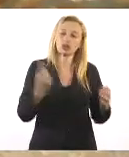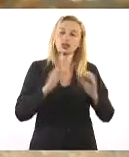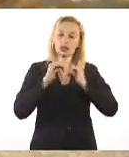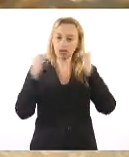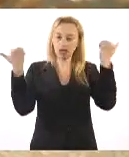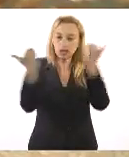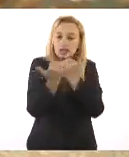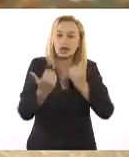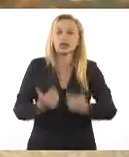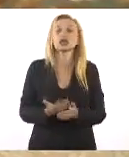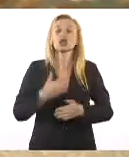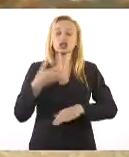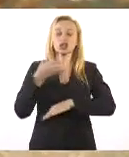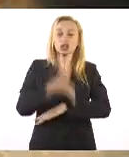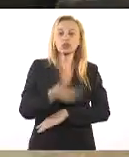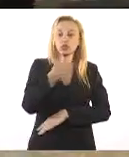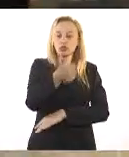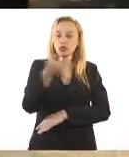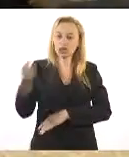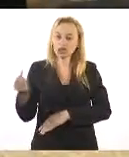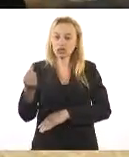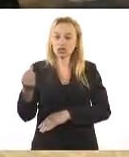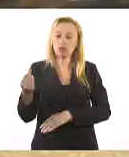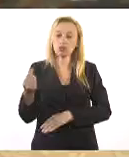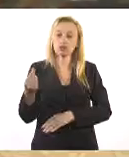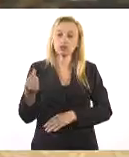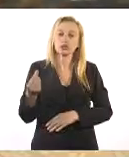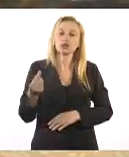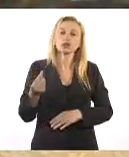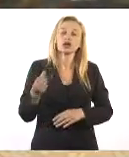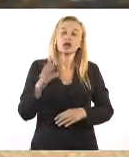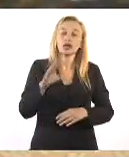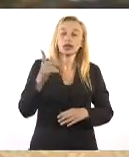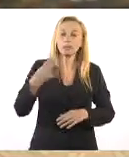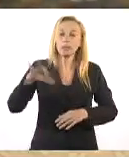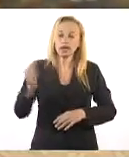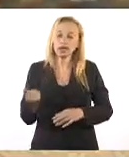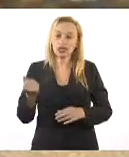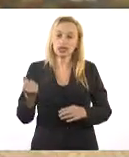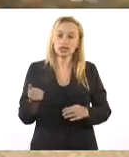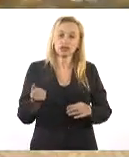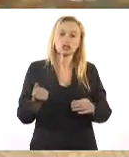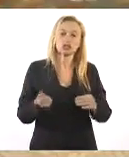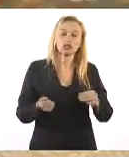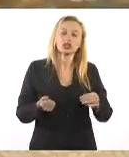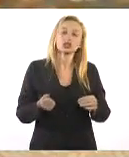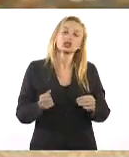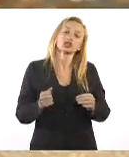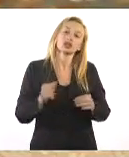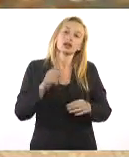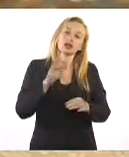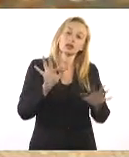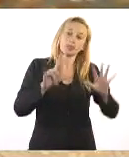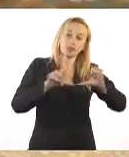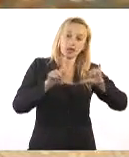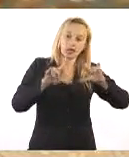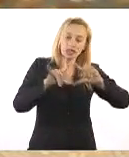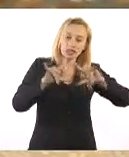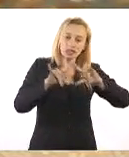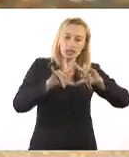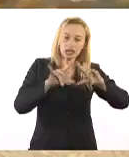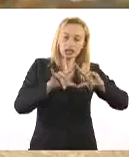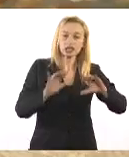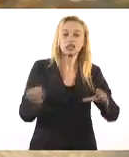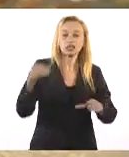a gente foi para 2016 construir uma campanha que enfrentou o mapa e milícias dentro e fora do parlamento é